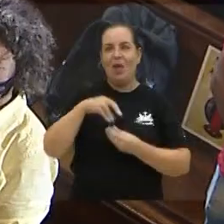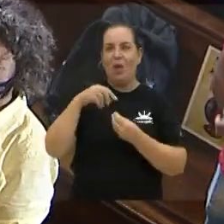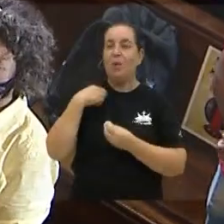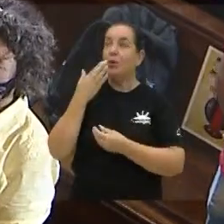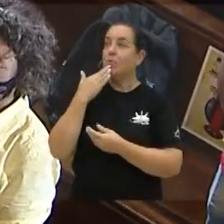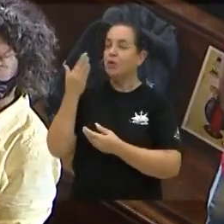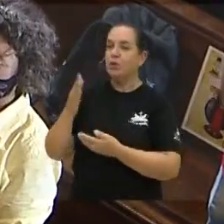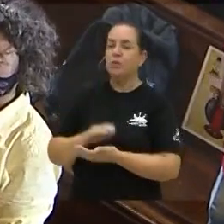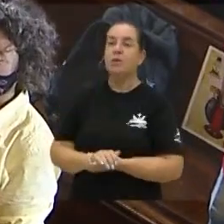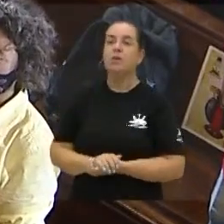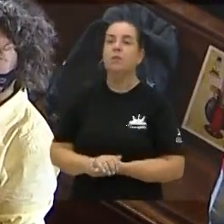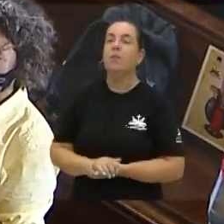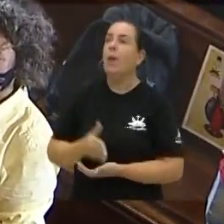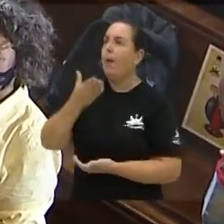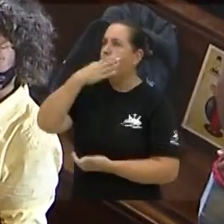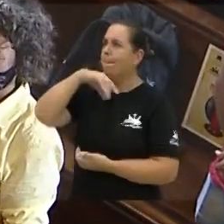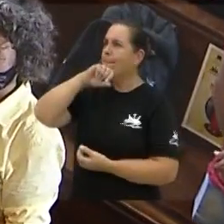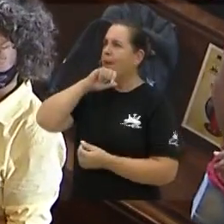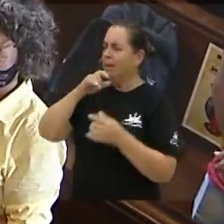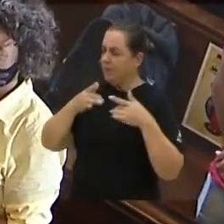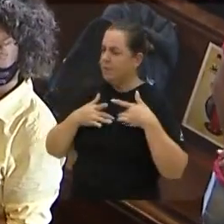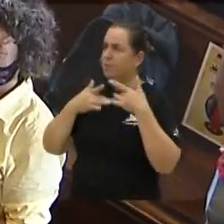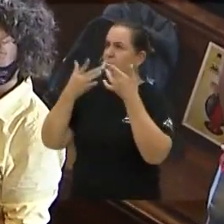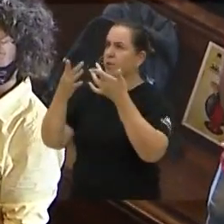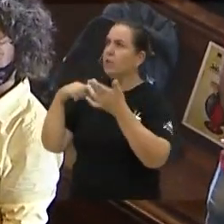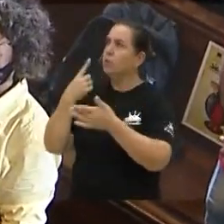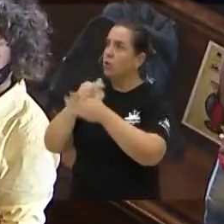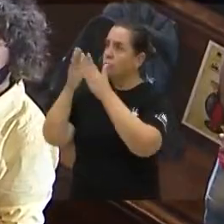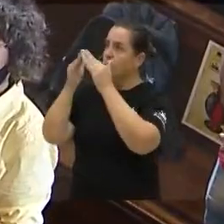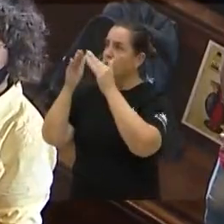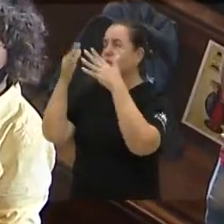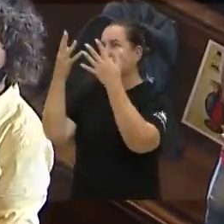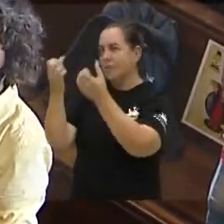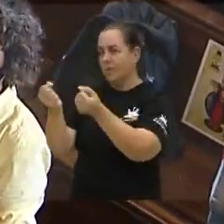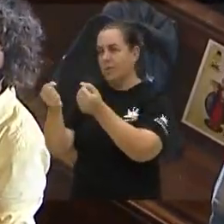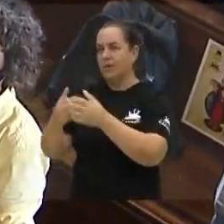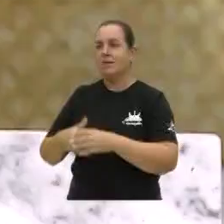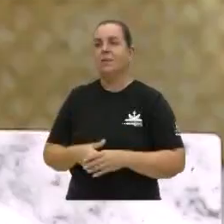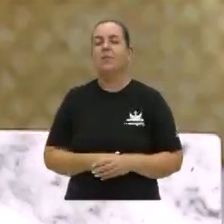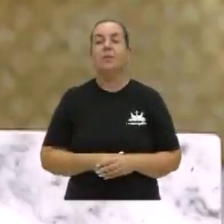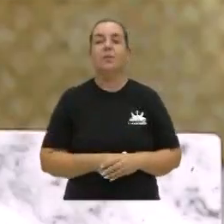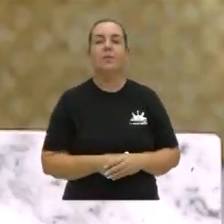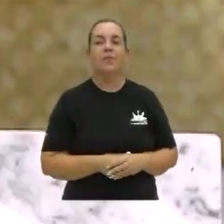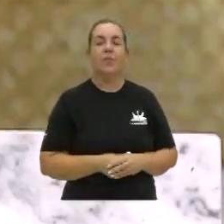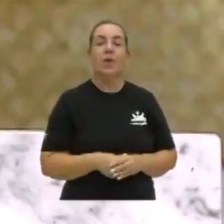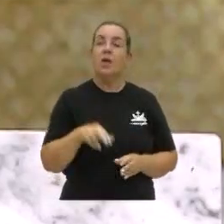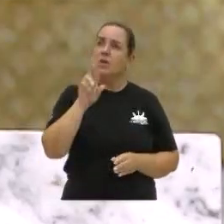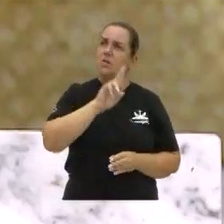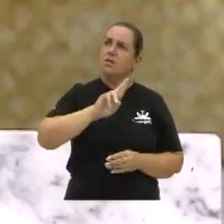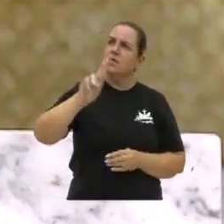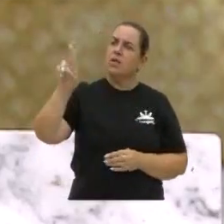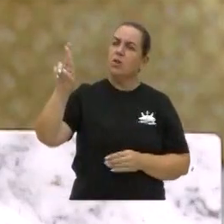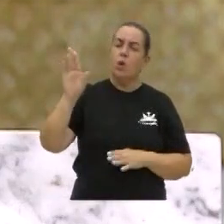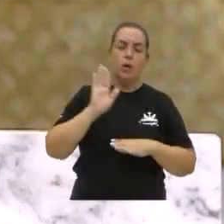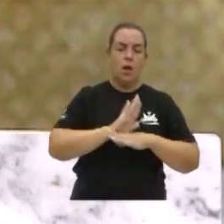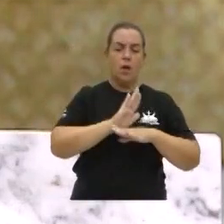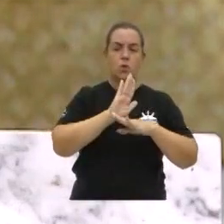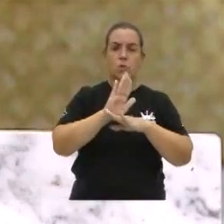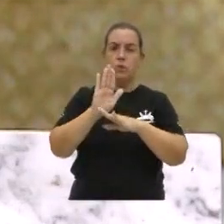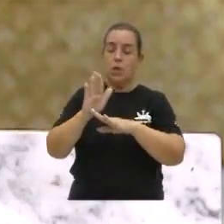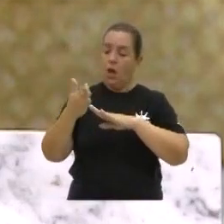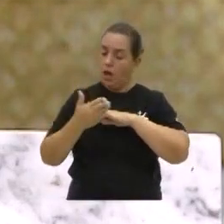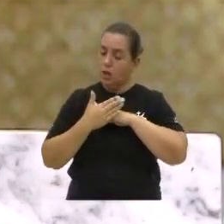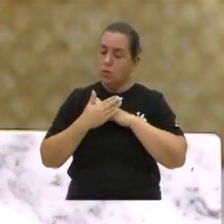pedimos. Pai das misericórdias, atendei a nossa prece. Senhor, ajudai-nos